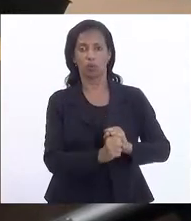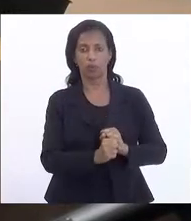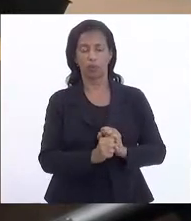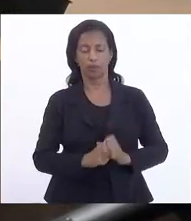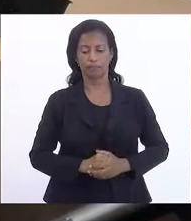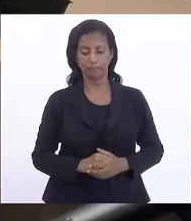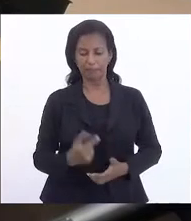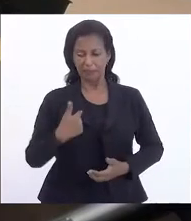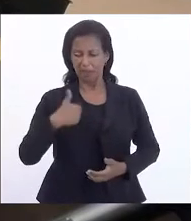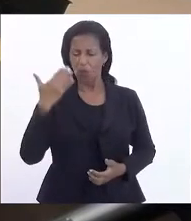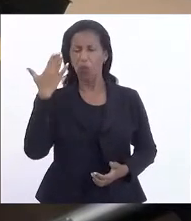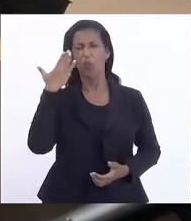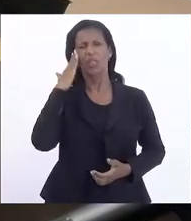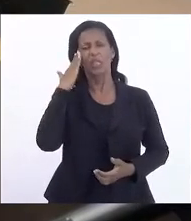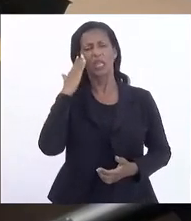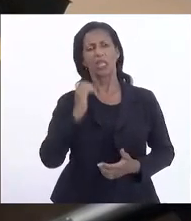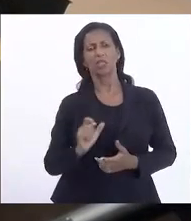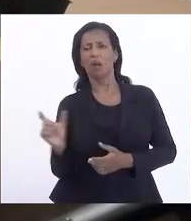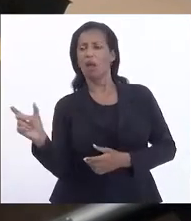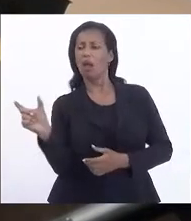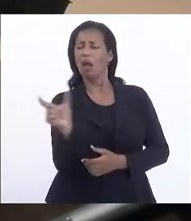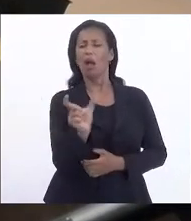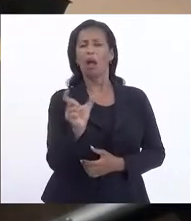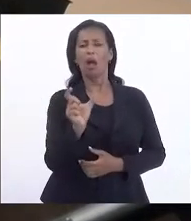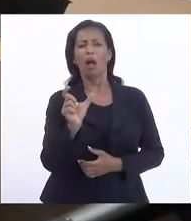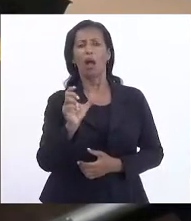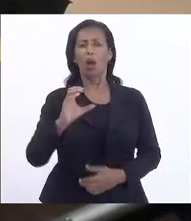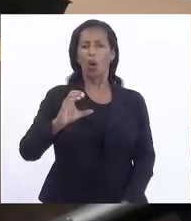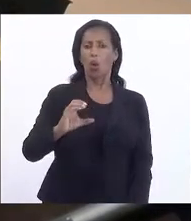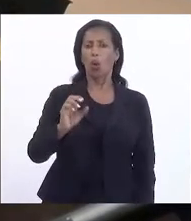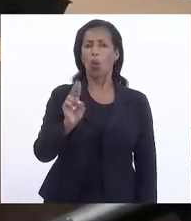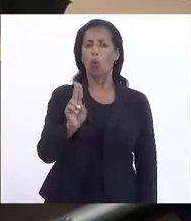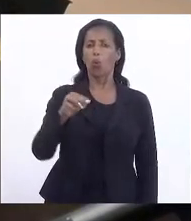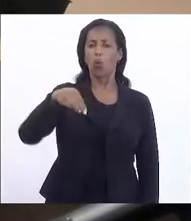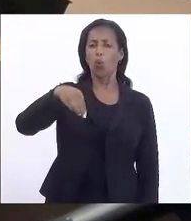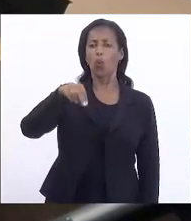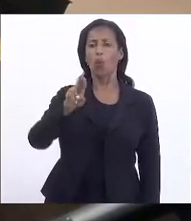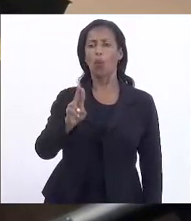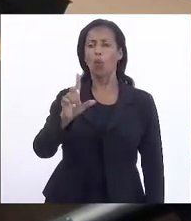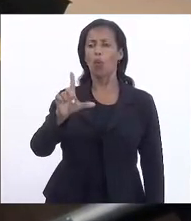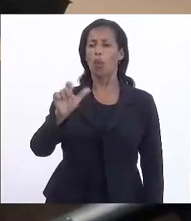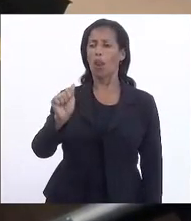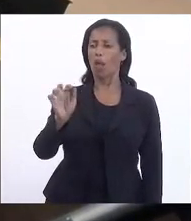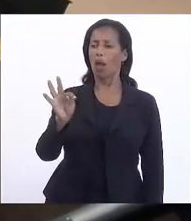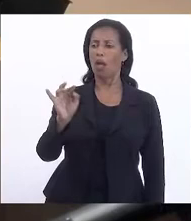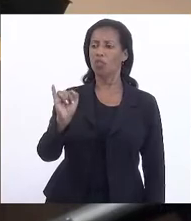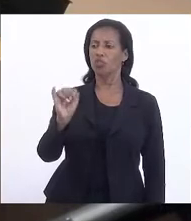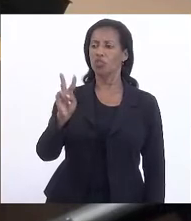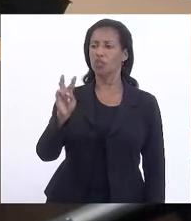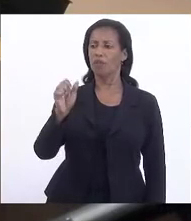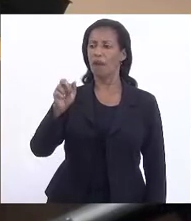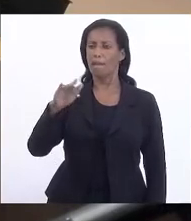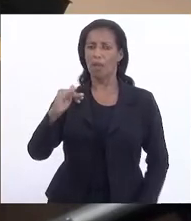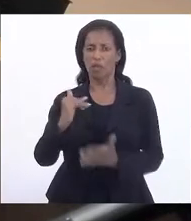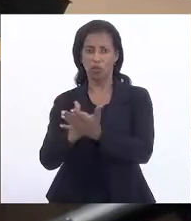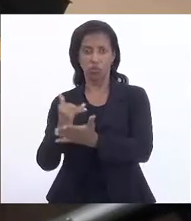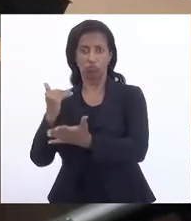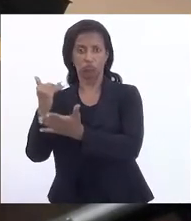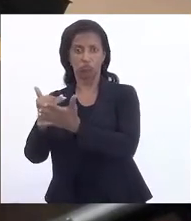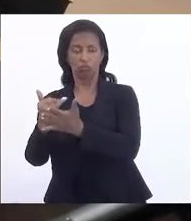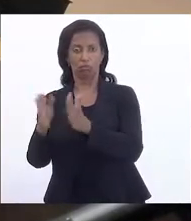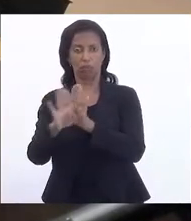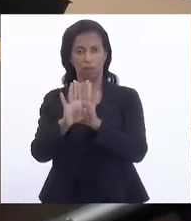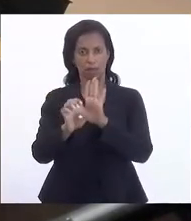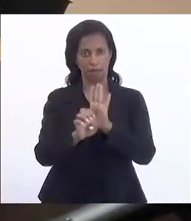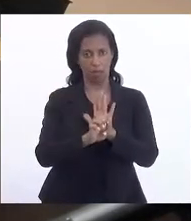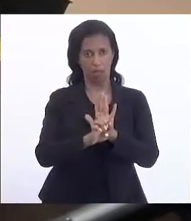entendo que esse termo cumulativamente, que foi acrescida na emenda,